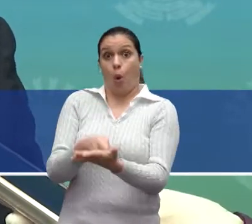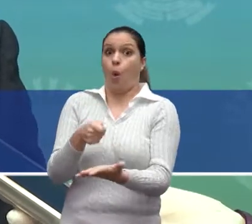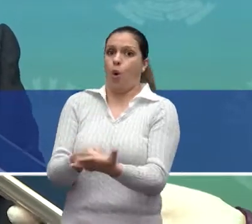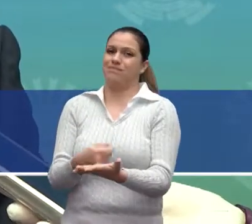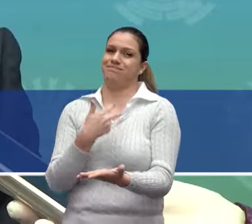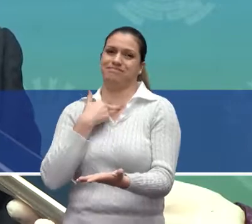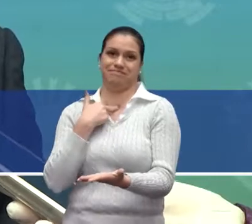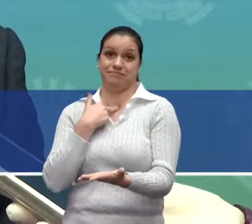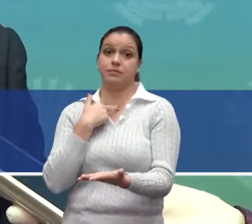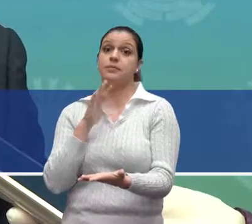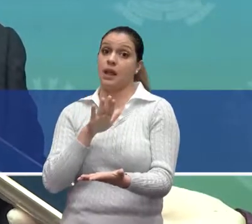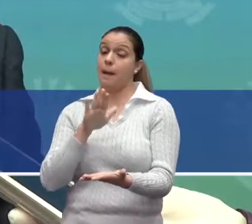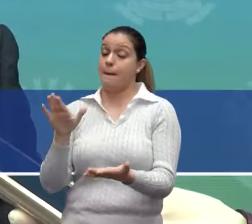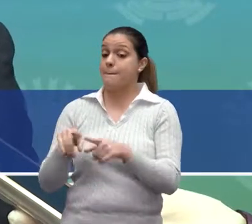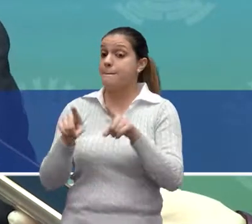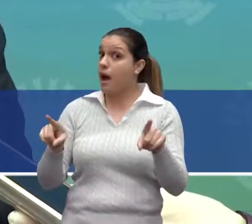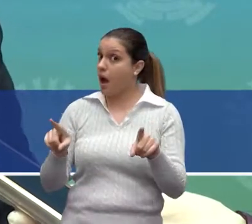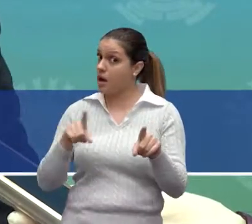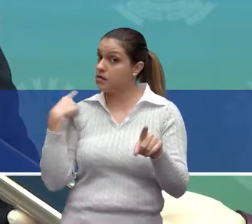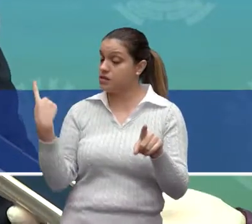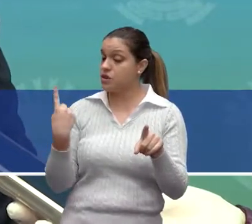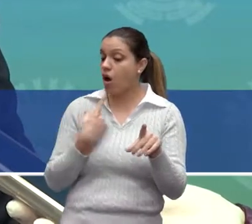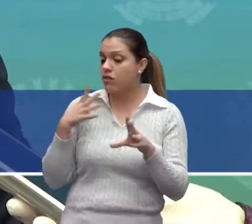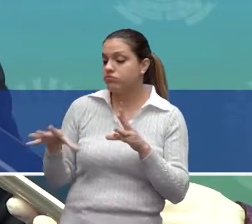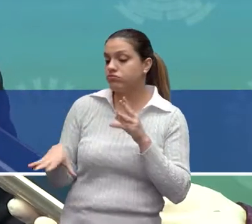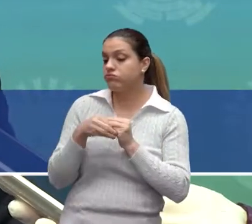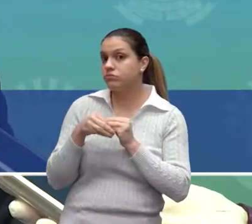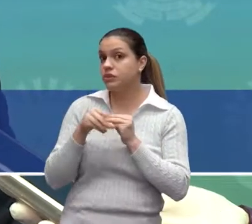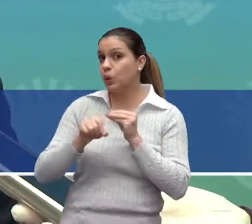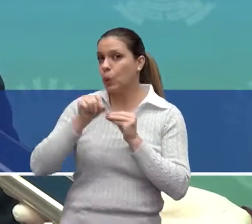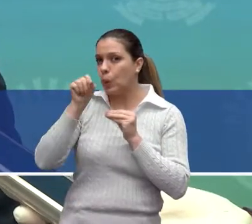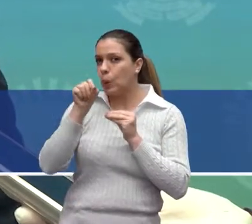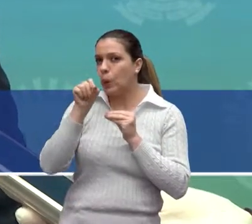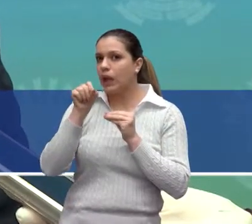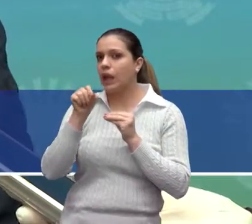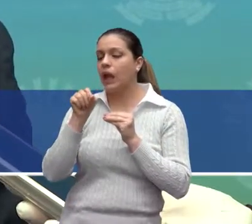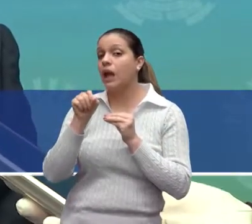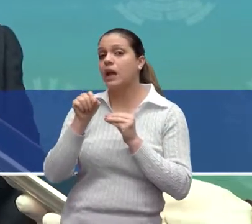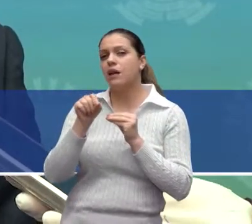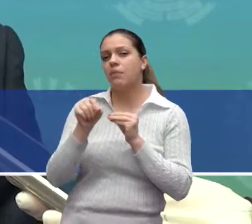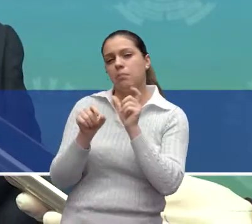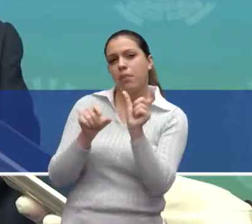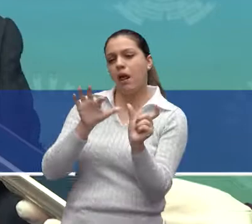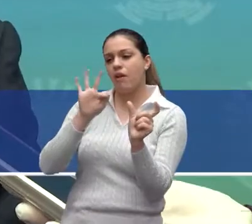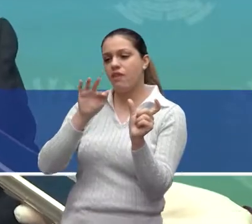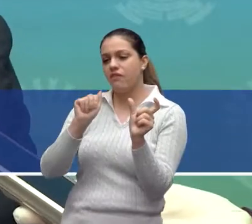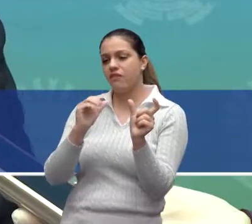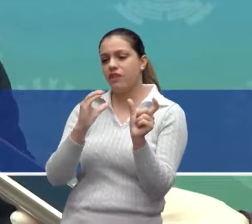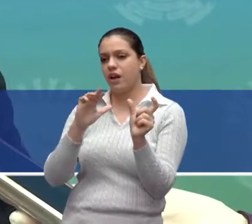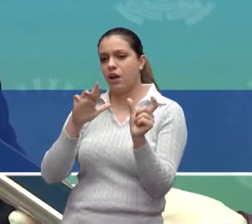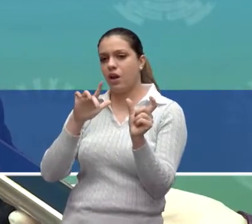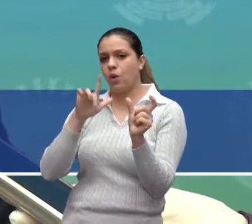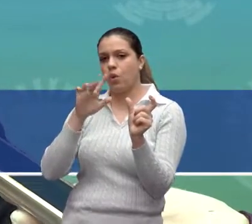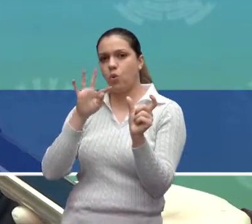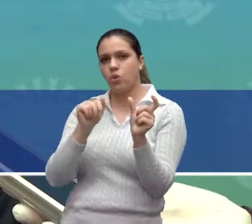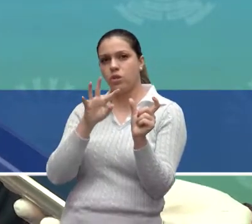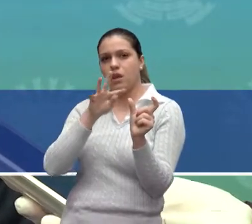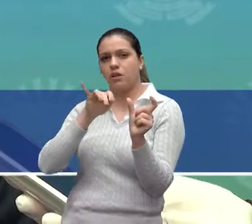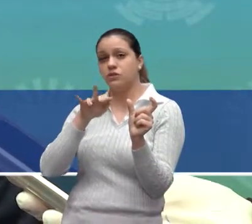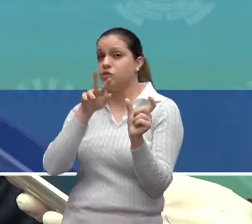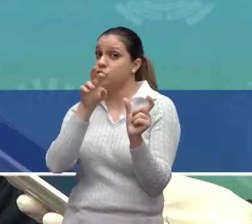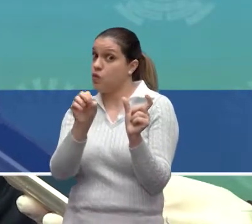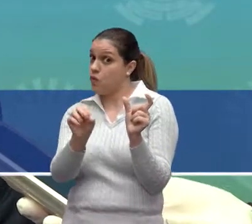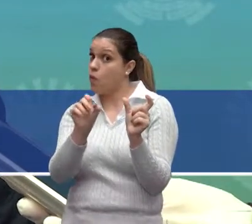ele foi apresentado a obrigatoriedade. E aí nós apresentamos uma emenda facultando isso, né? O servidor que